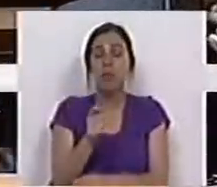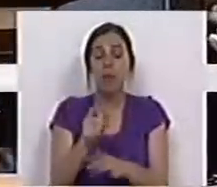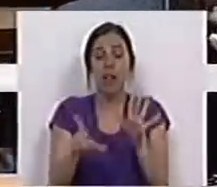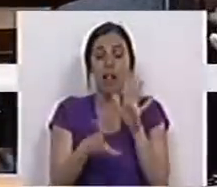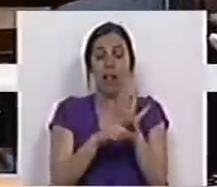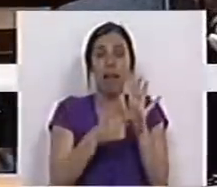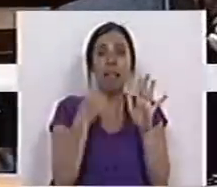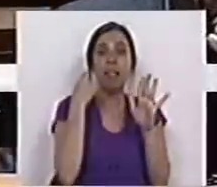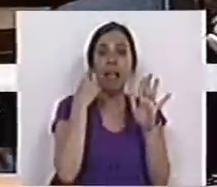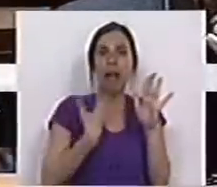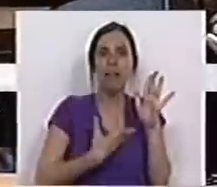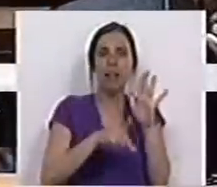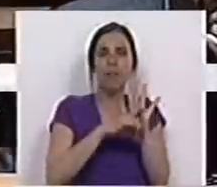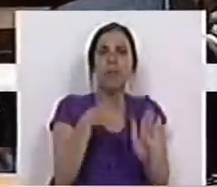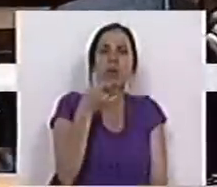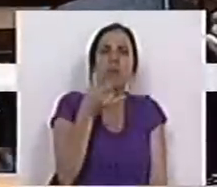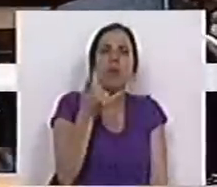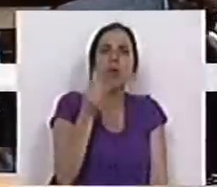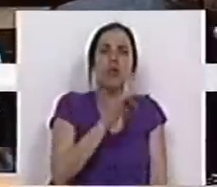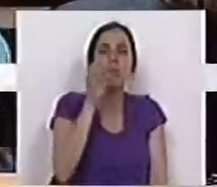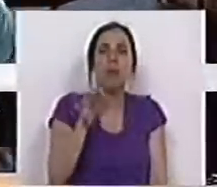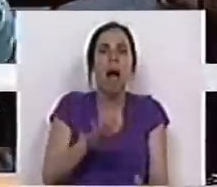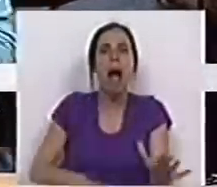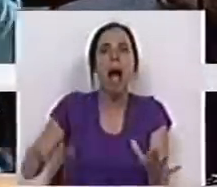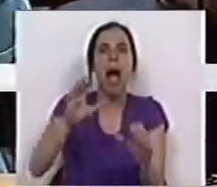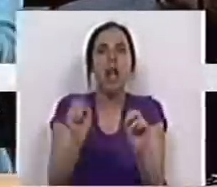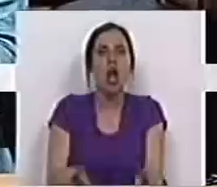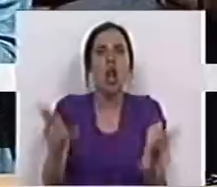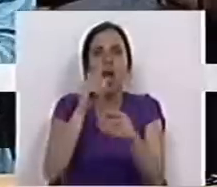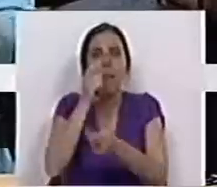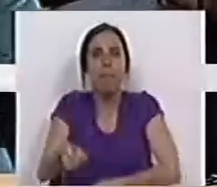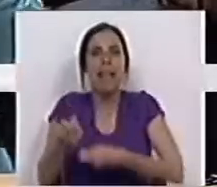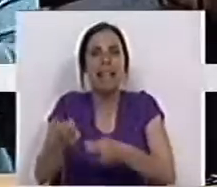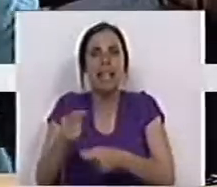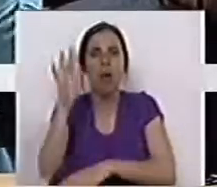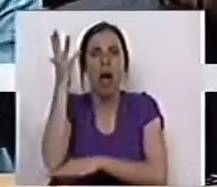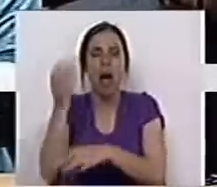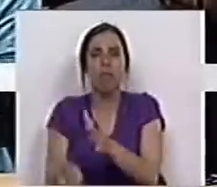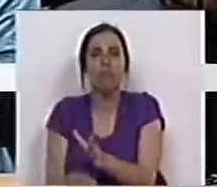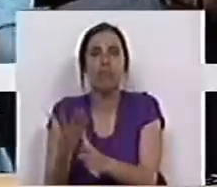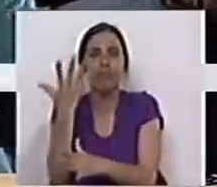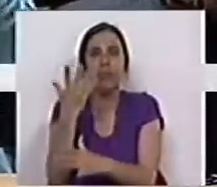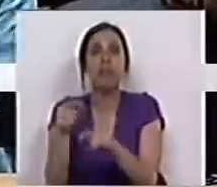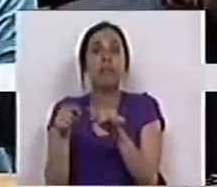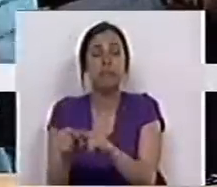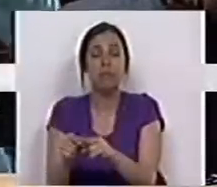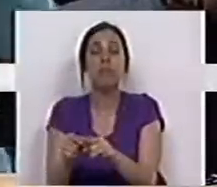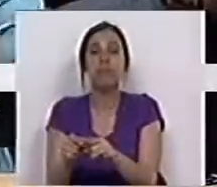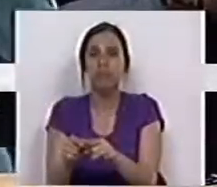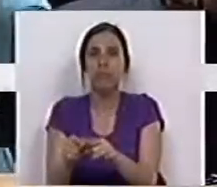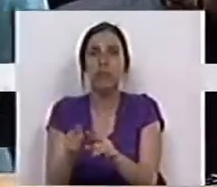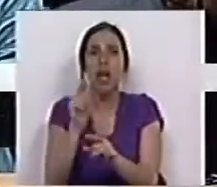vigência do Decreto-Lei, 92% da área de novas plantações ou reflorestações